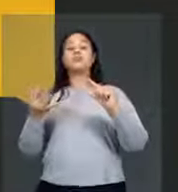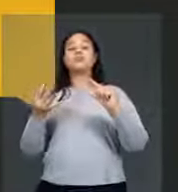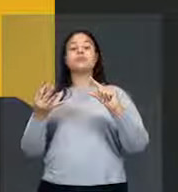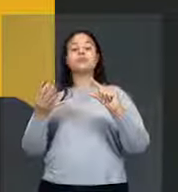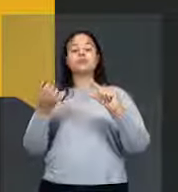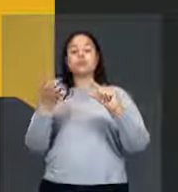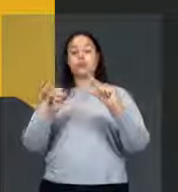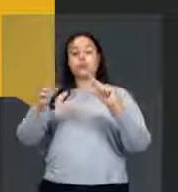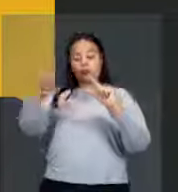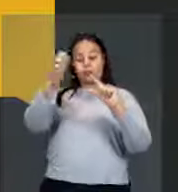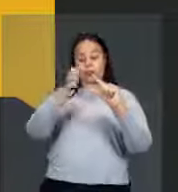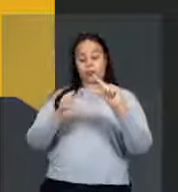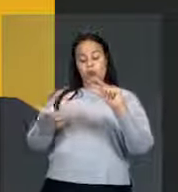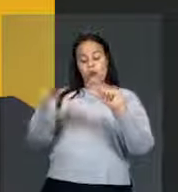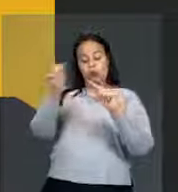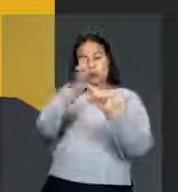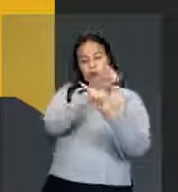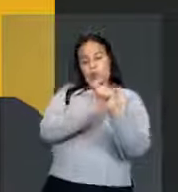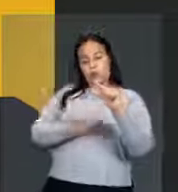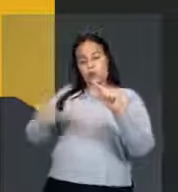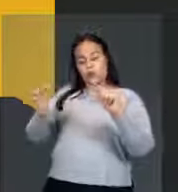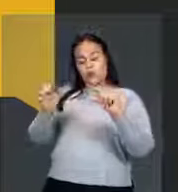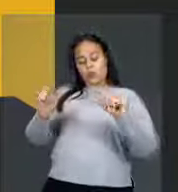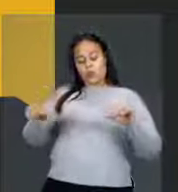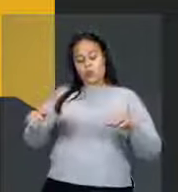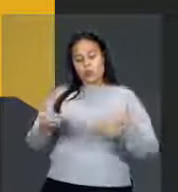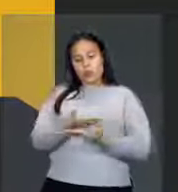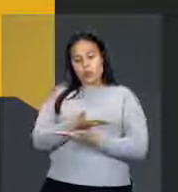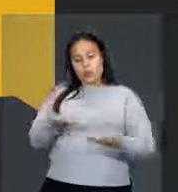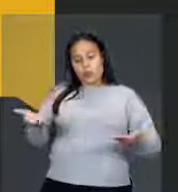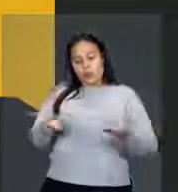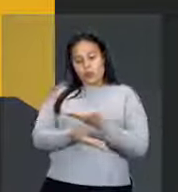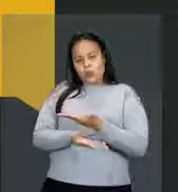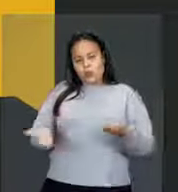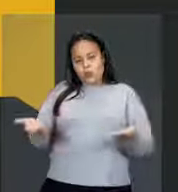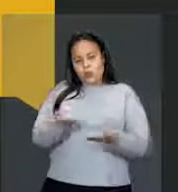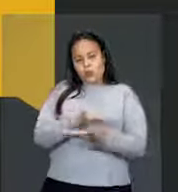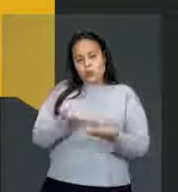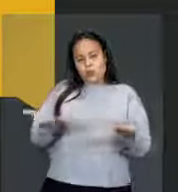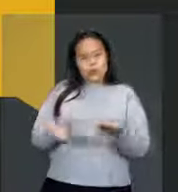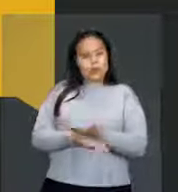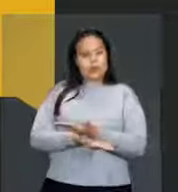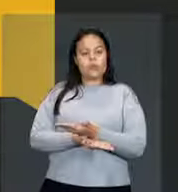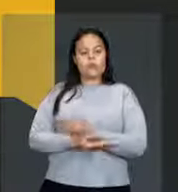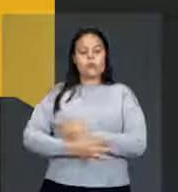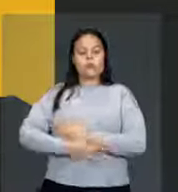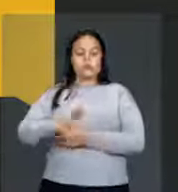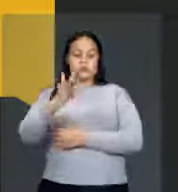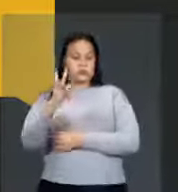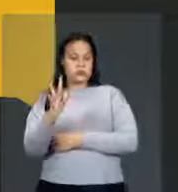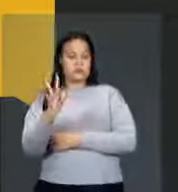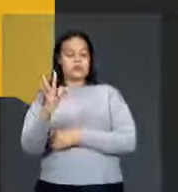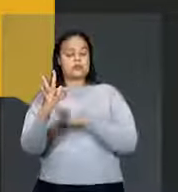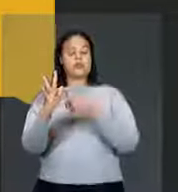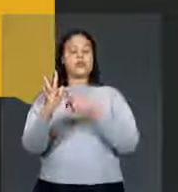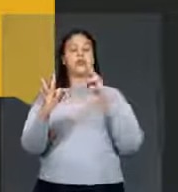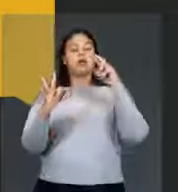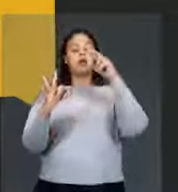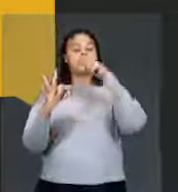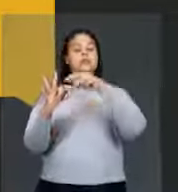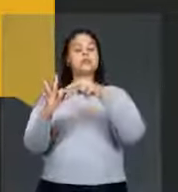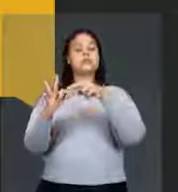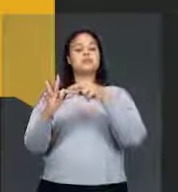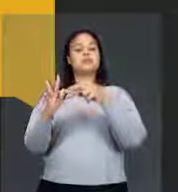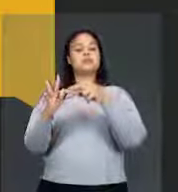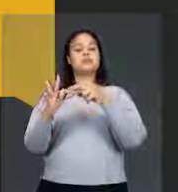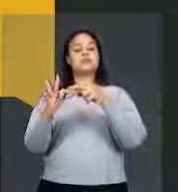está atravessando aquela área de seção transversal. E T ou delta T representa um intervalo